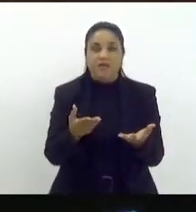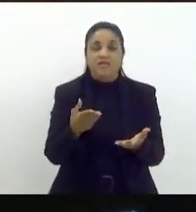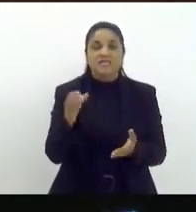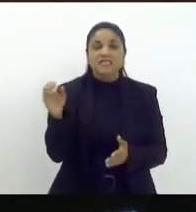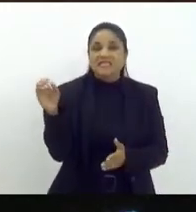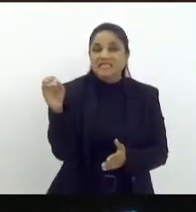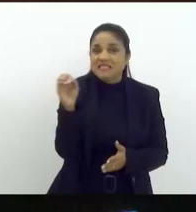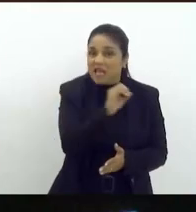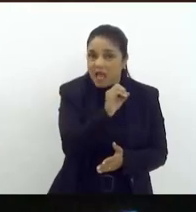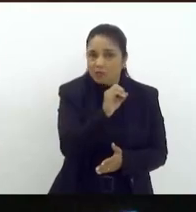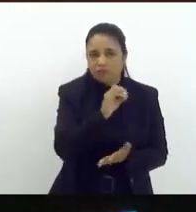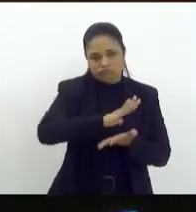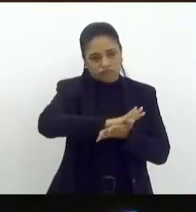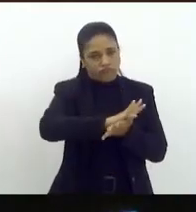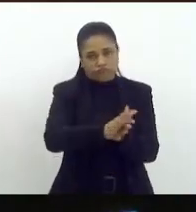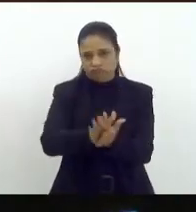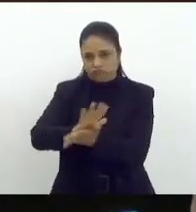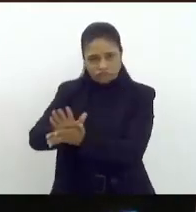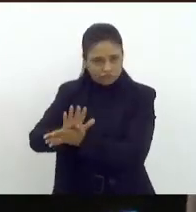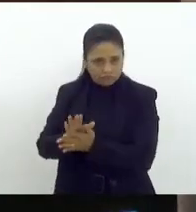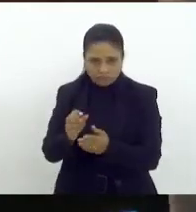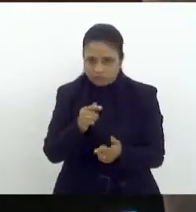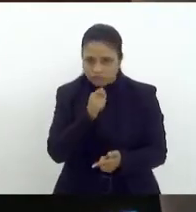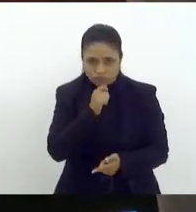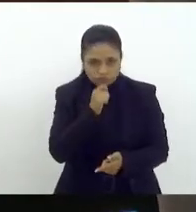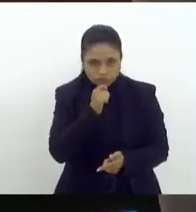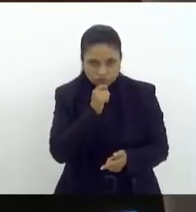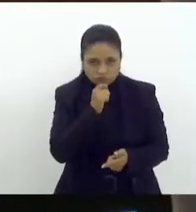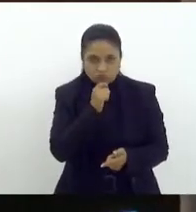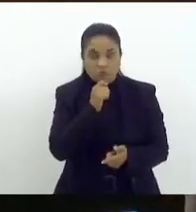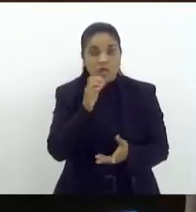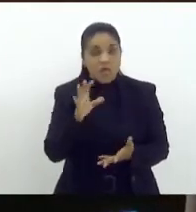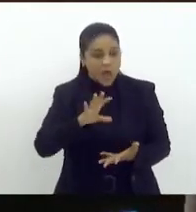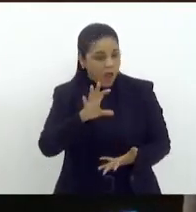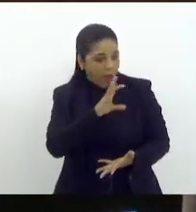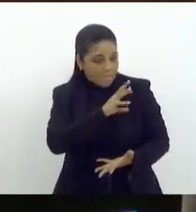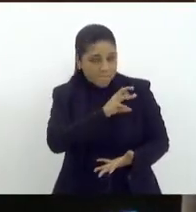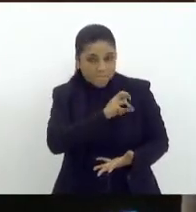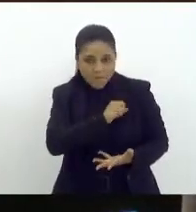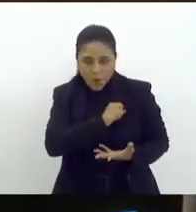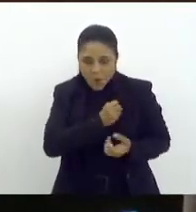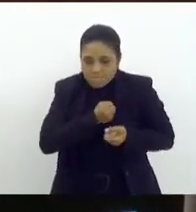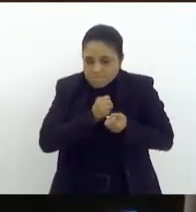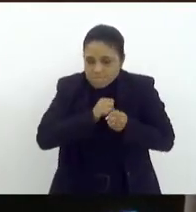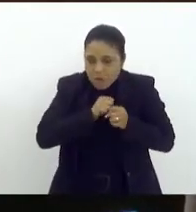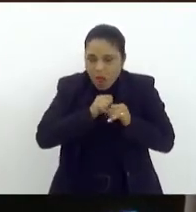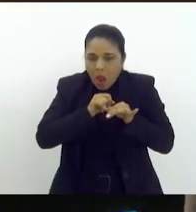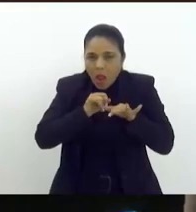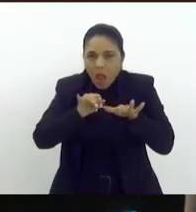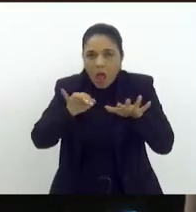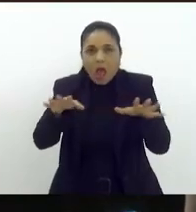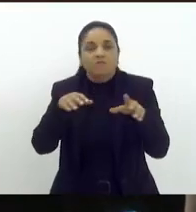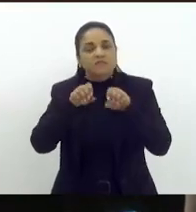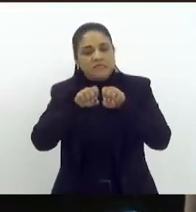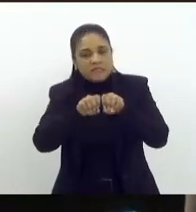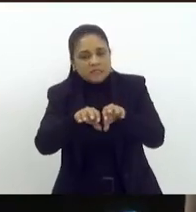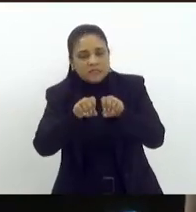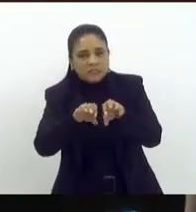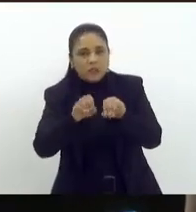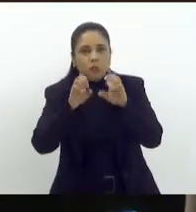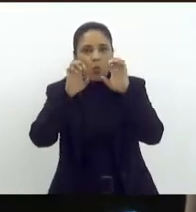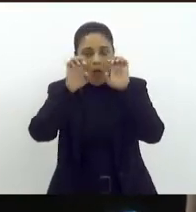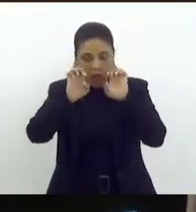discriminação um enorme volume de amor e de aceitação e de ensinos éticos